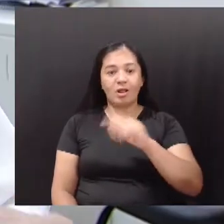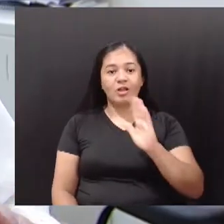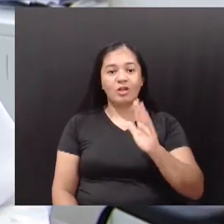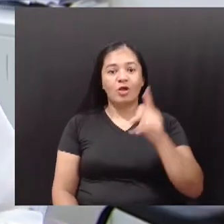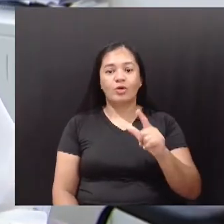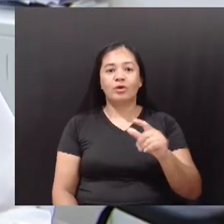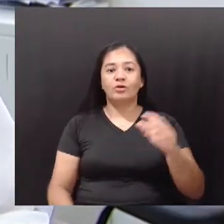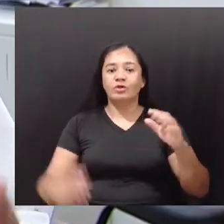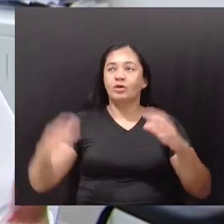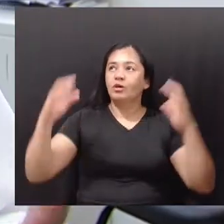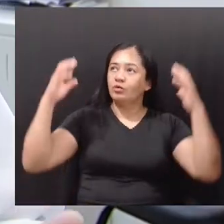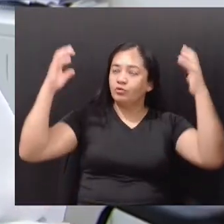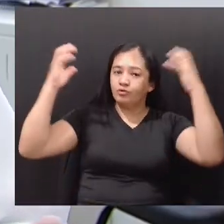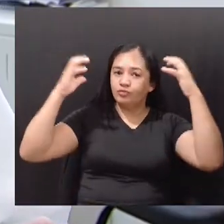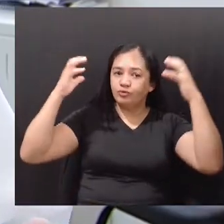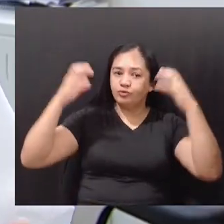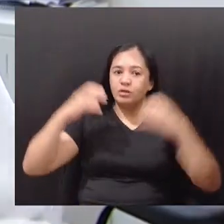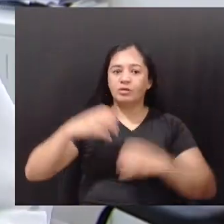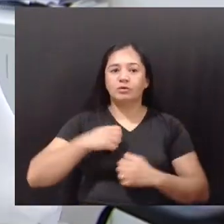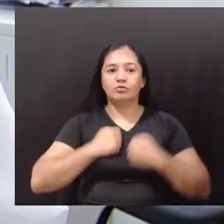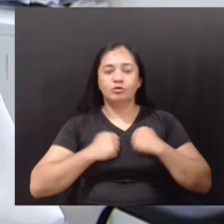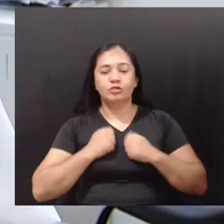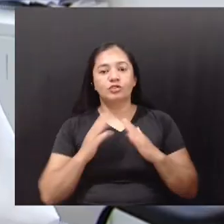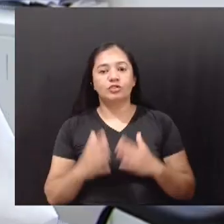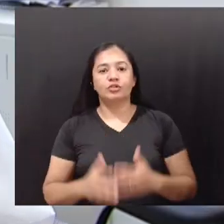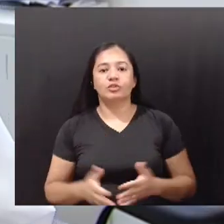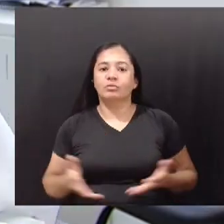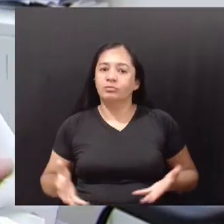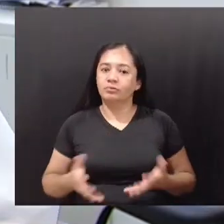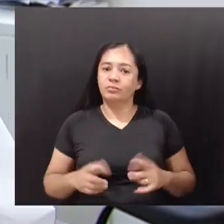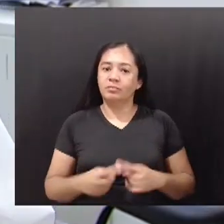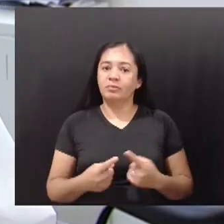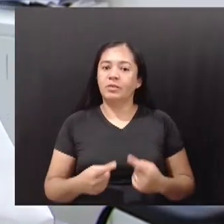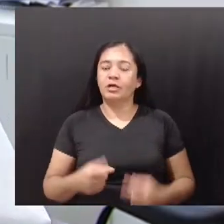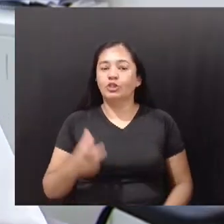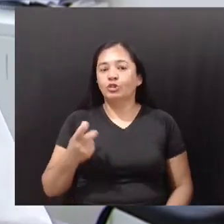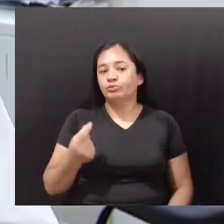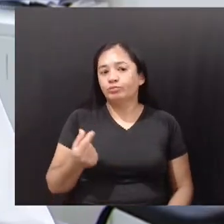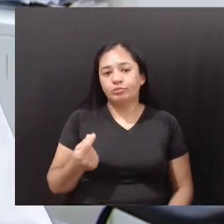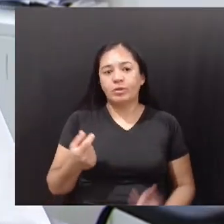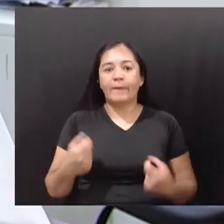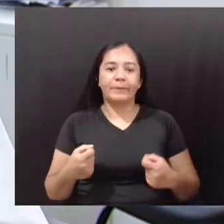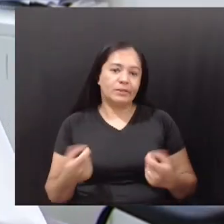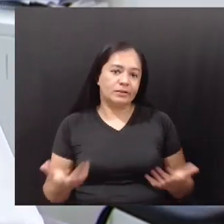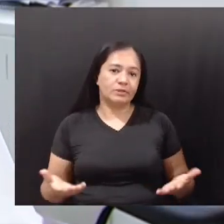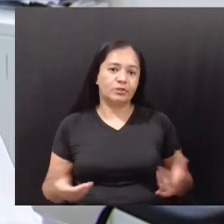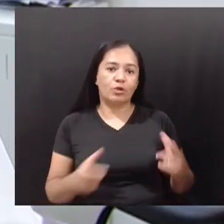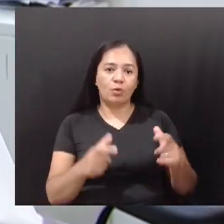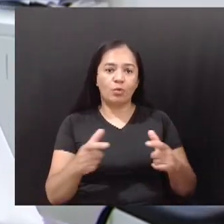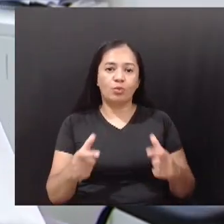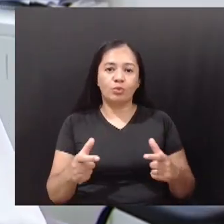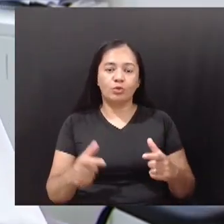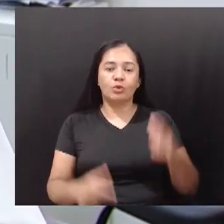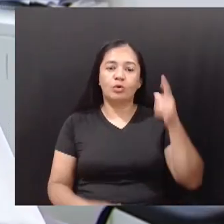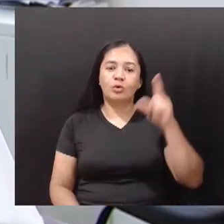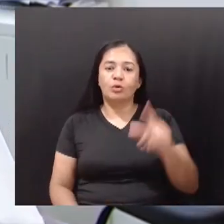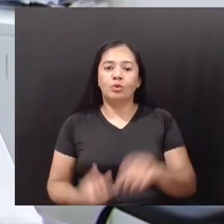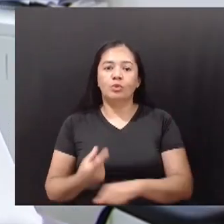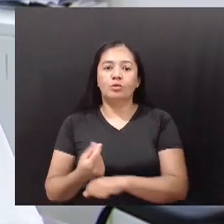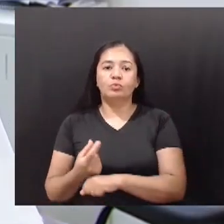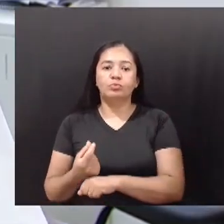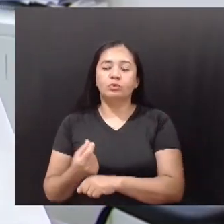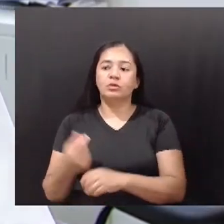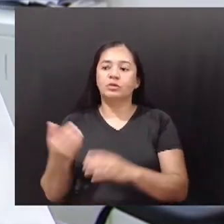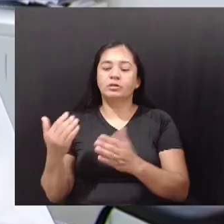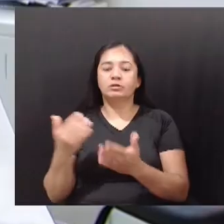e minimamente já é uma grande contribuição, mas isso tem custo, né? Precisa você ter algum local que tenha recurso para financiar esse tipo